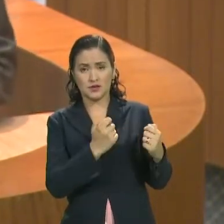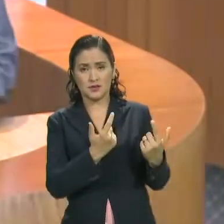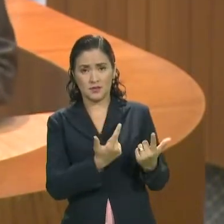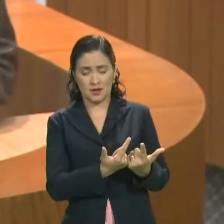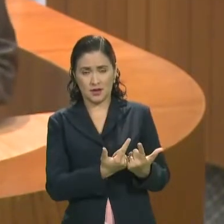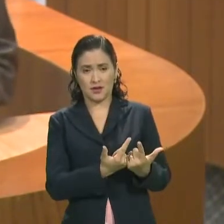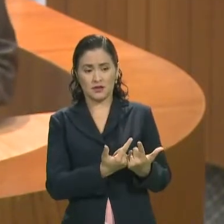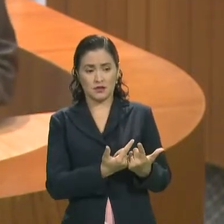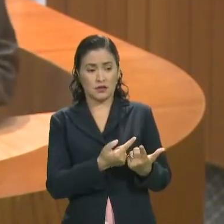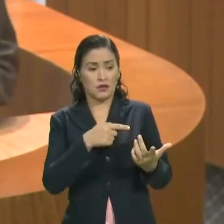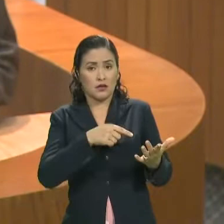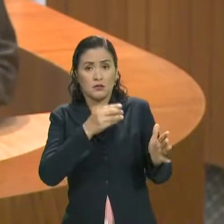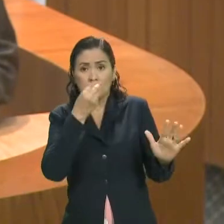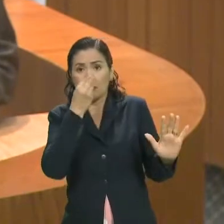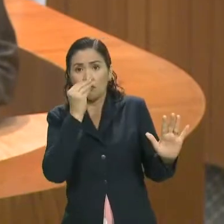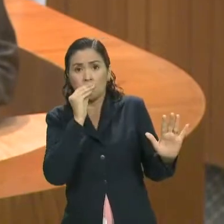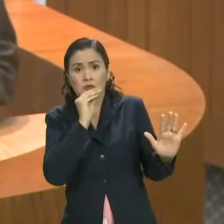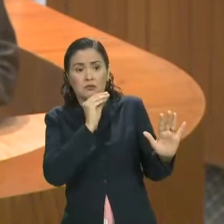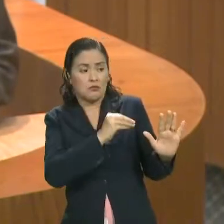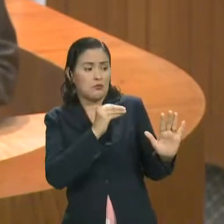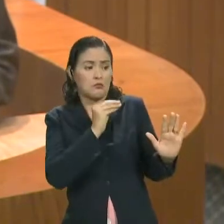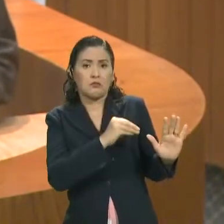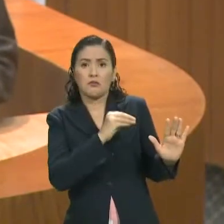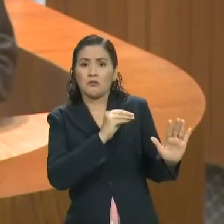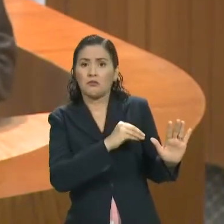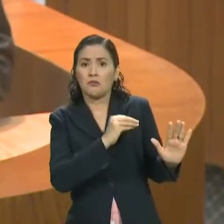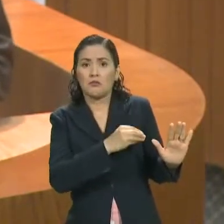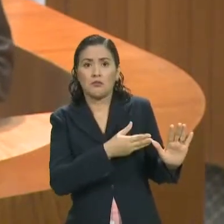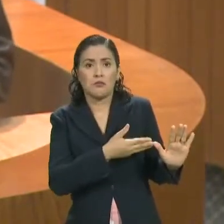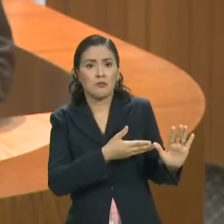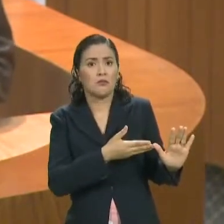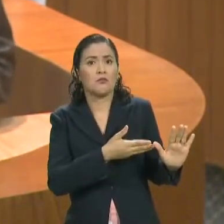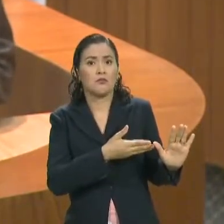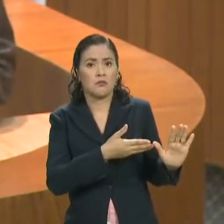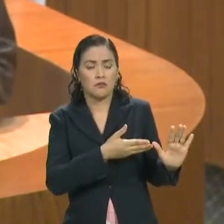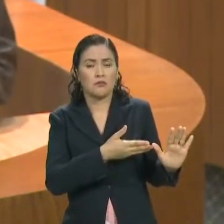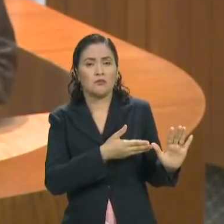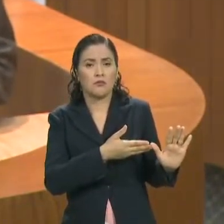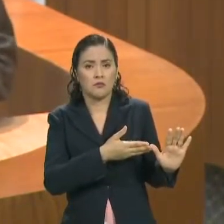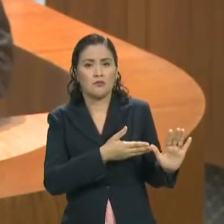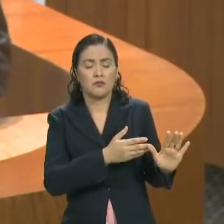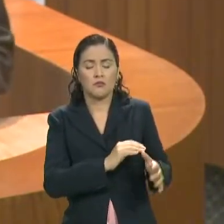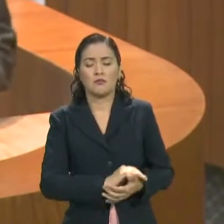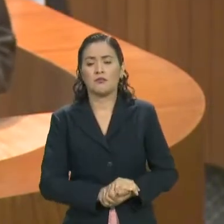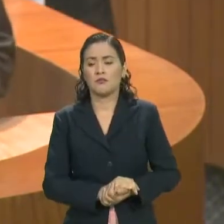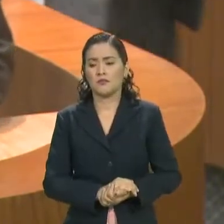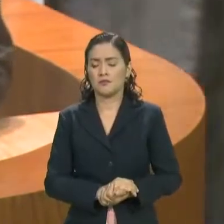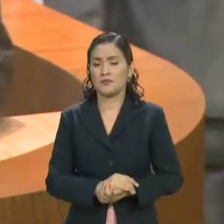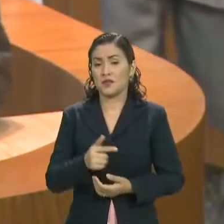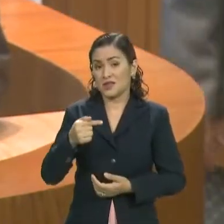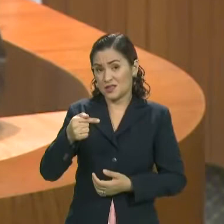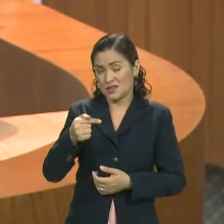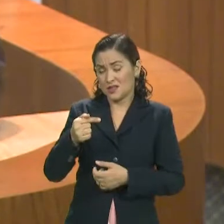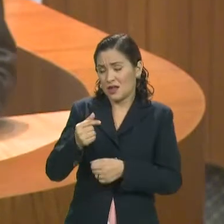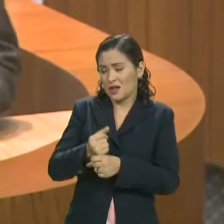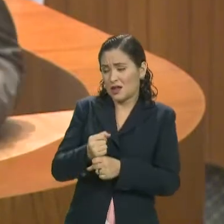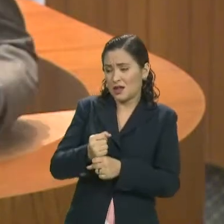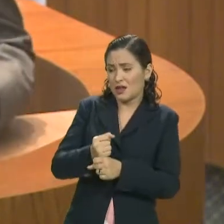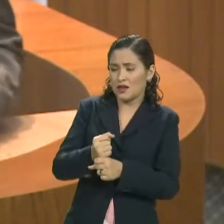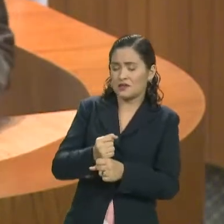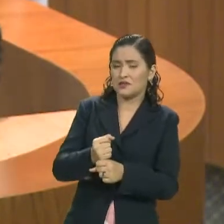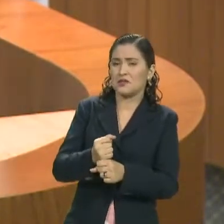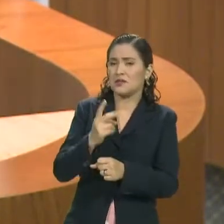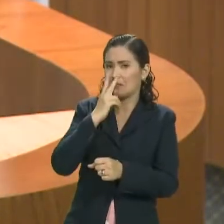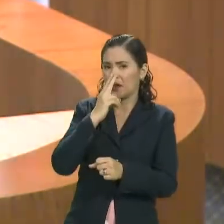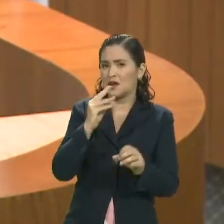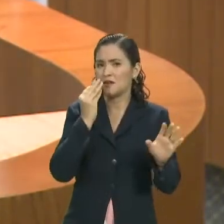usado nesses últimos 7 anos, eu até disse para alguns colegas que agora nós